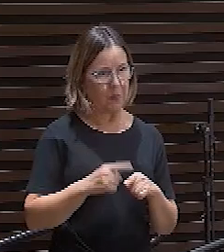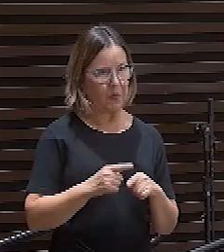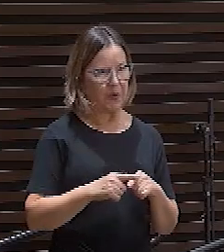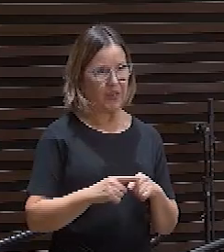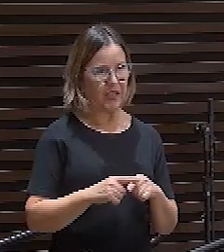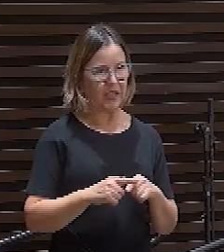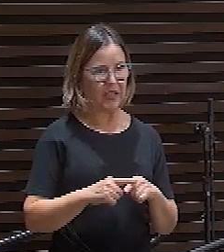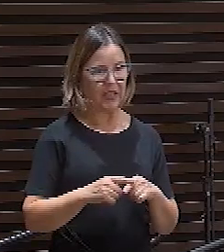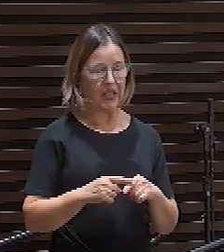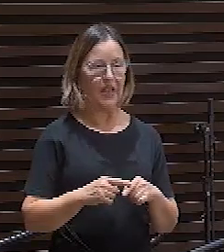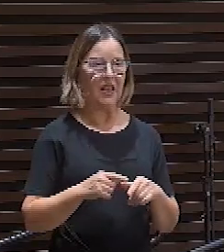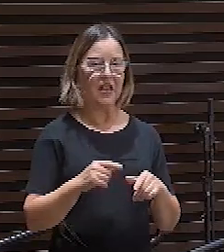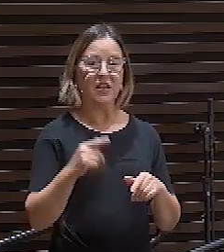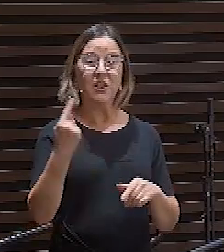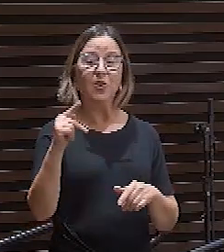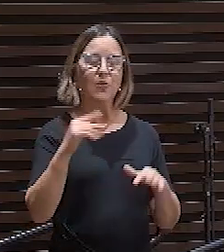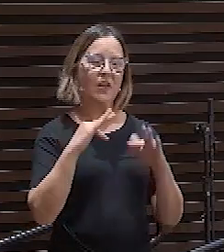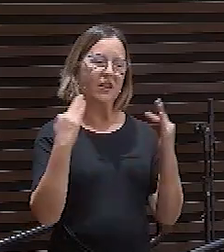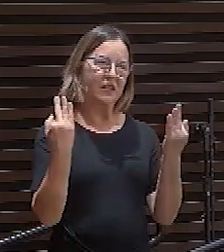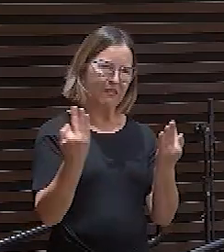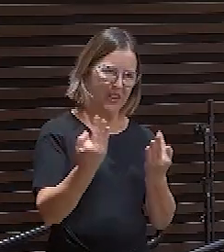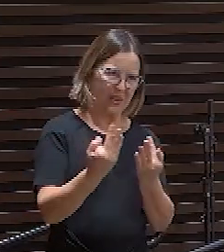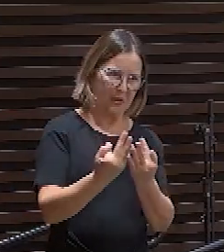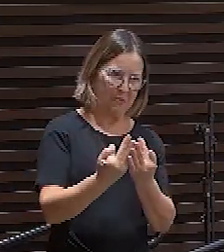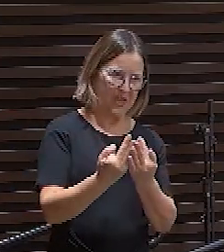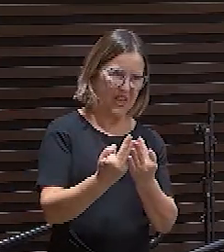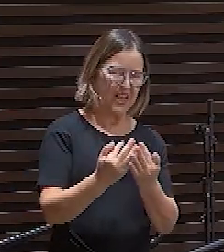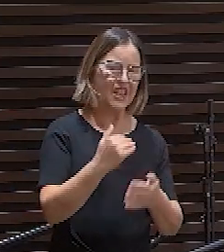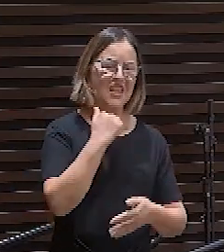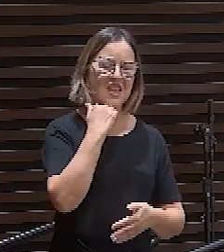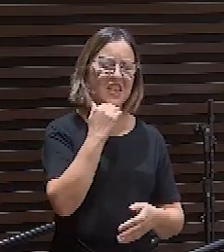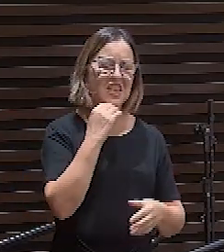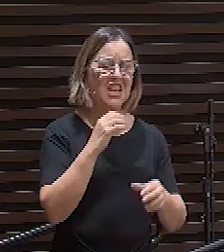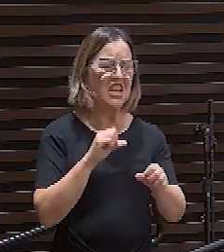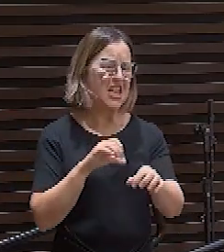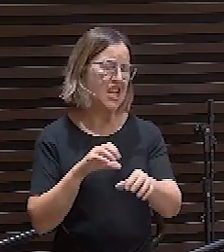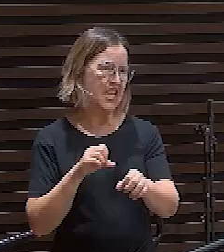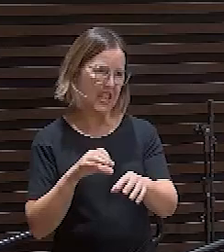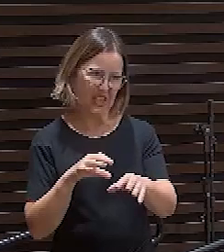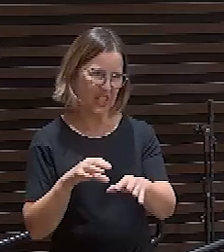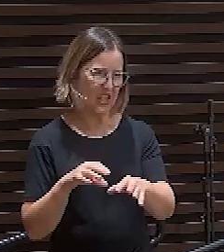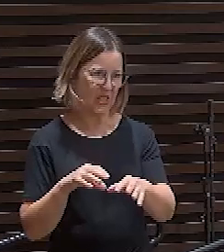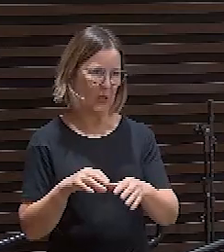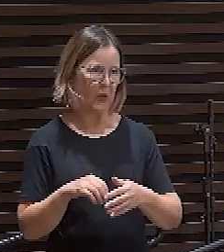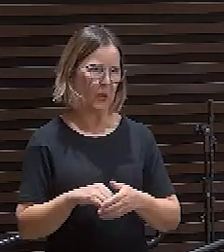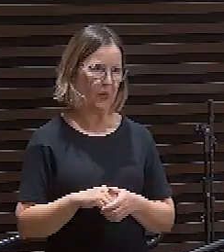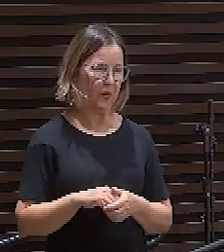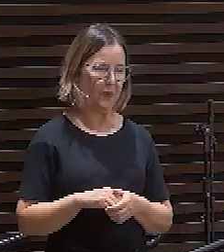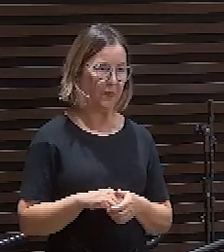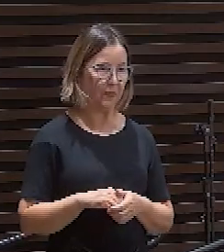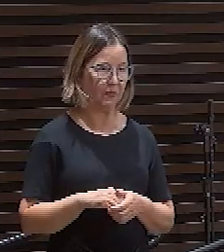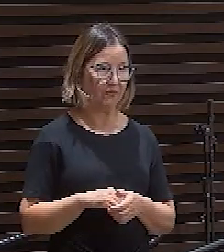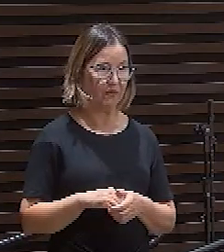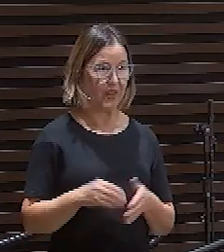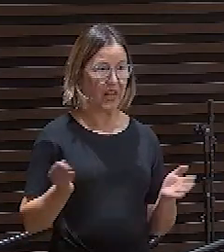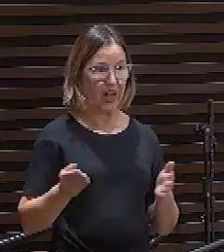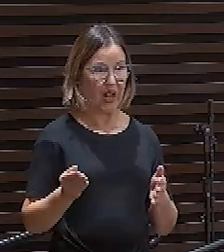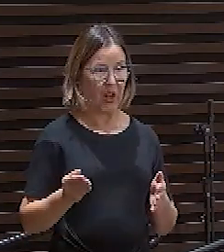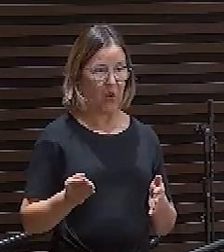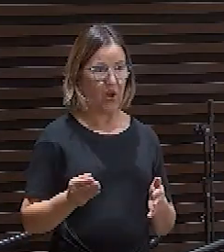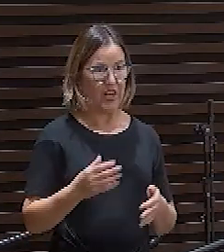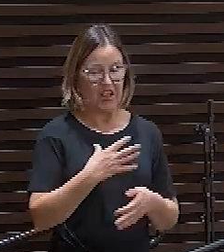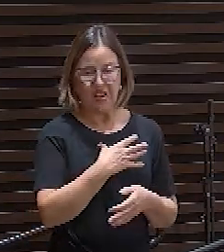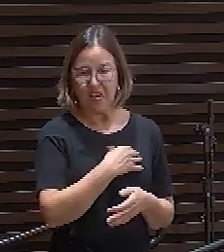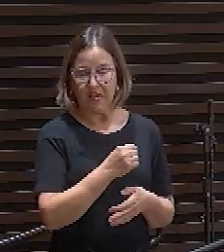verdade. E hoje estão lá sofrendo as consequências de não terem sido ensinados,